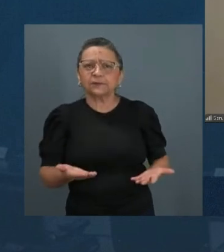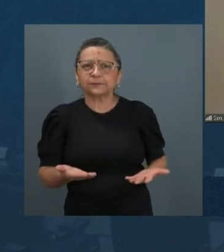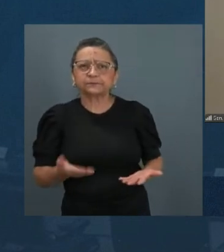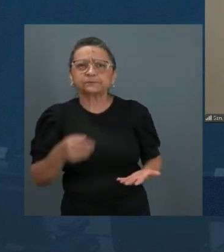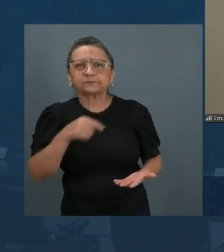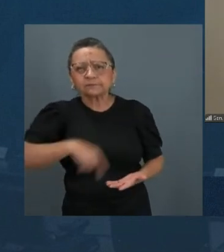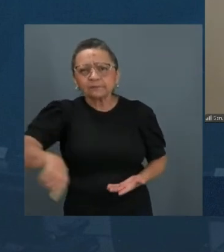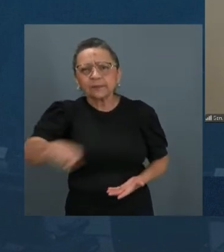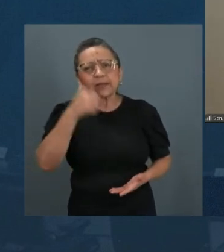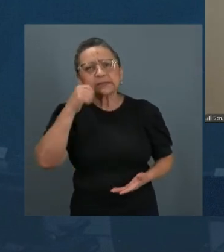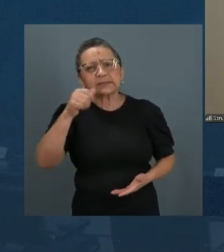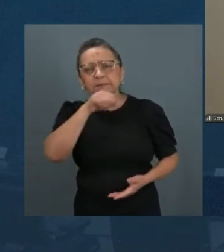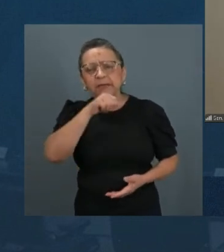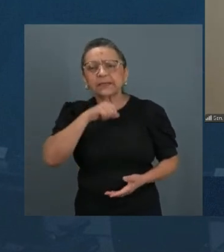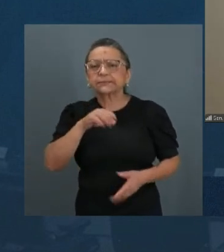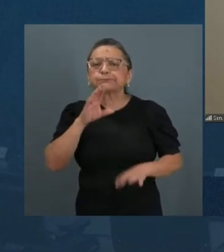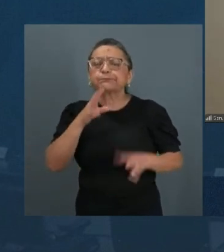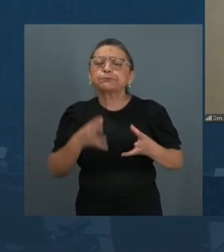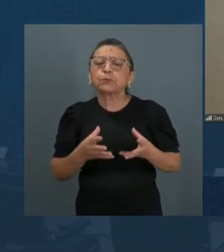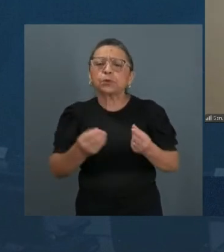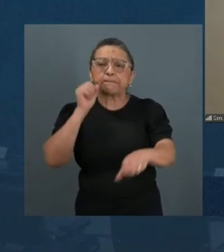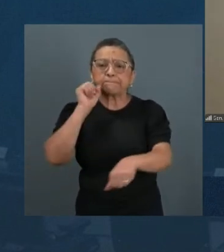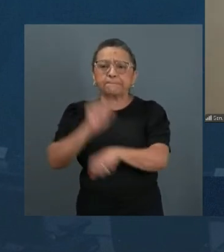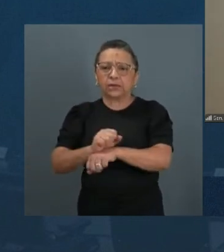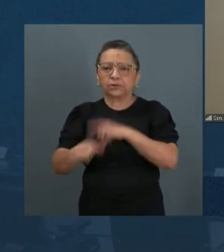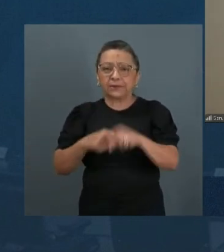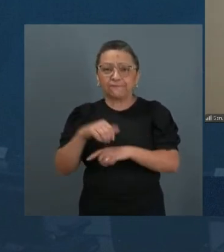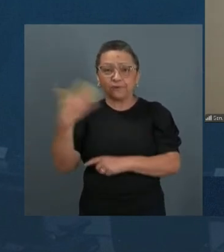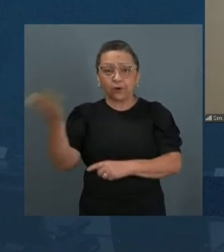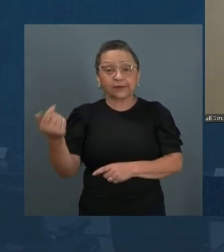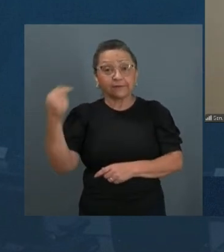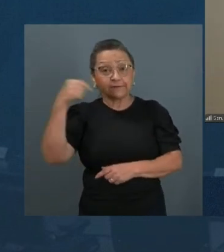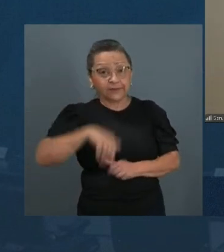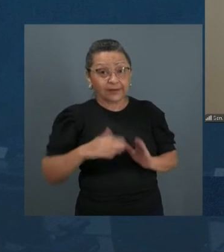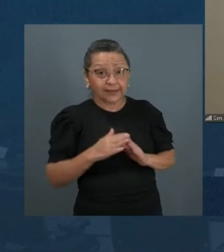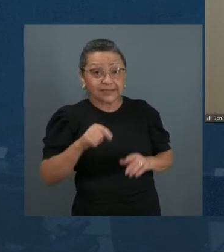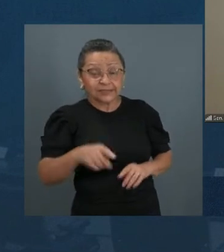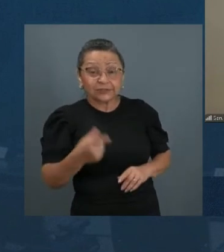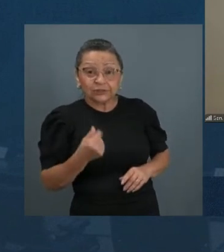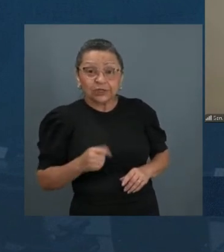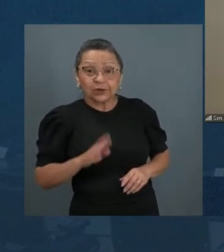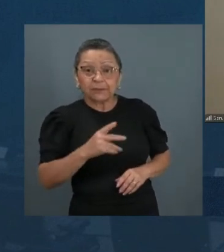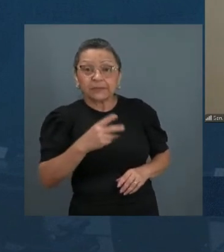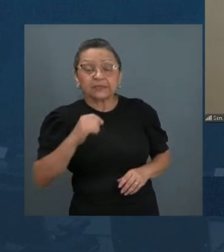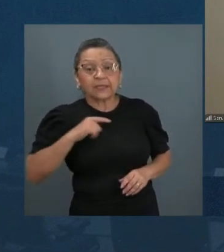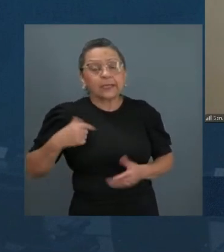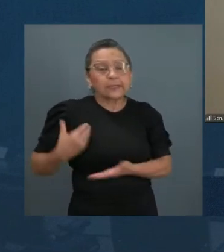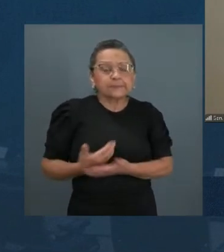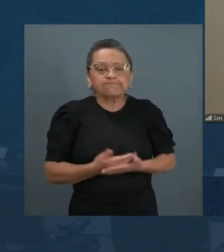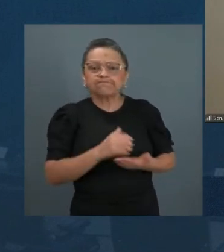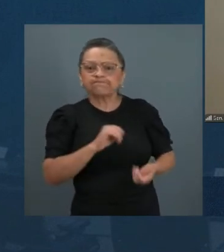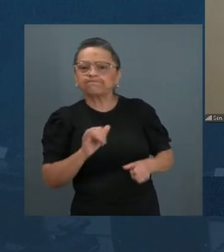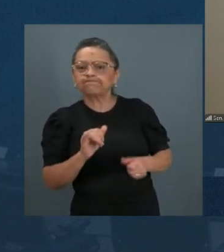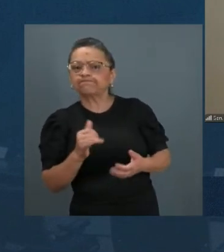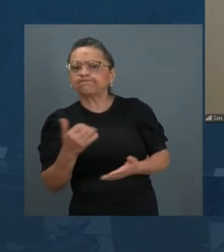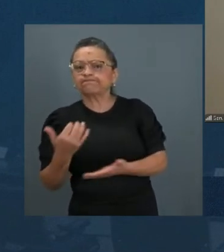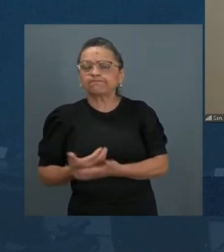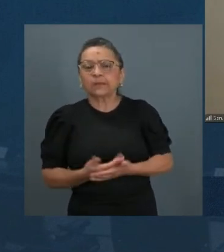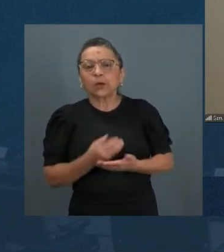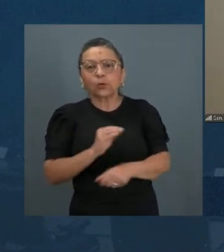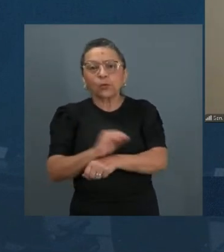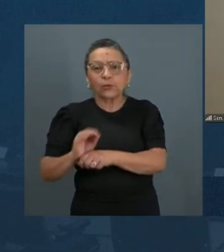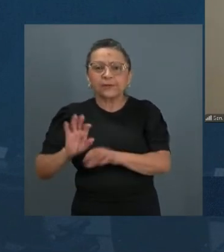Essas mães param de trabalhar. E com esse recurso do BPC, é que elas mantêm a